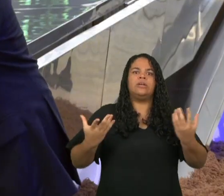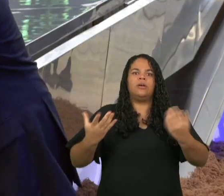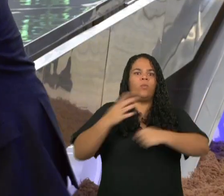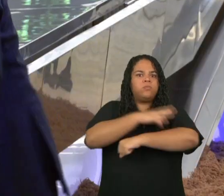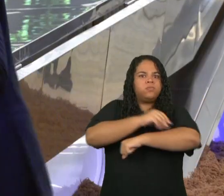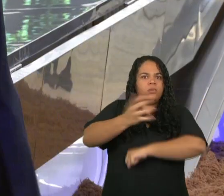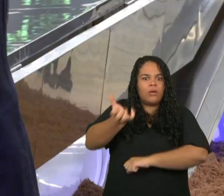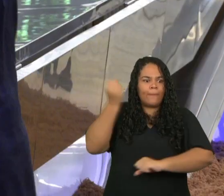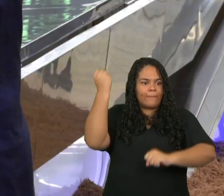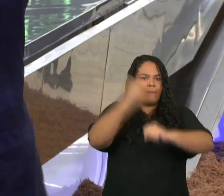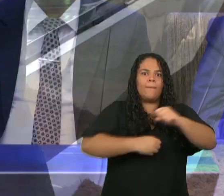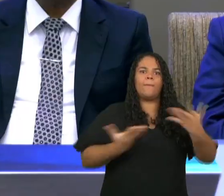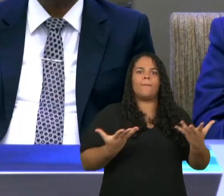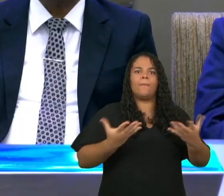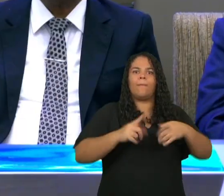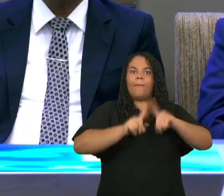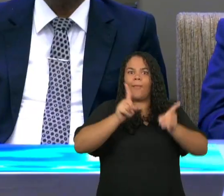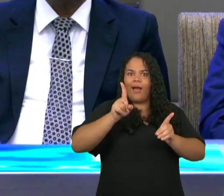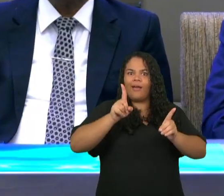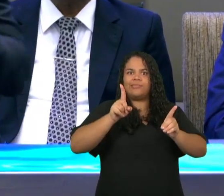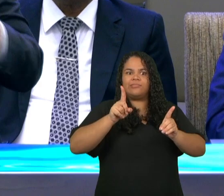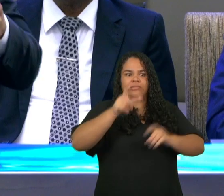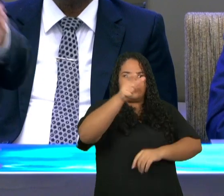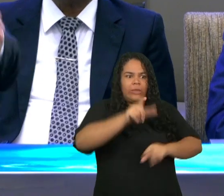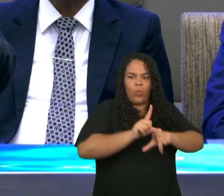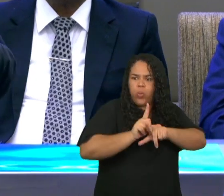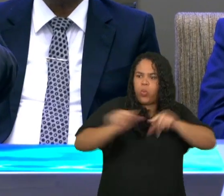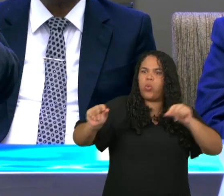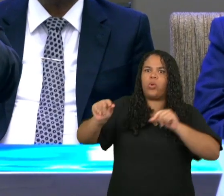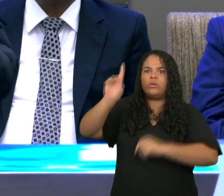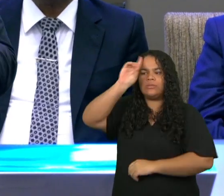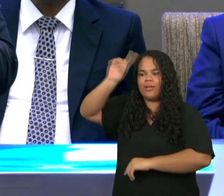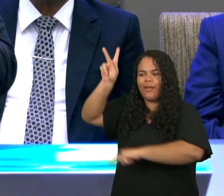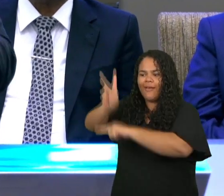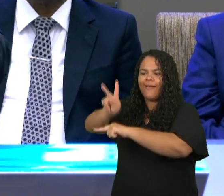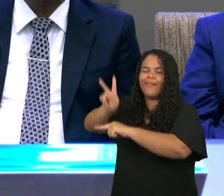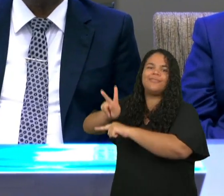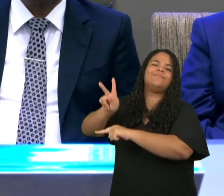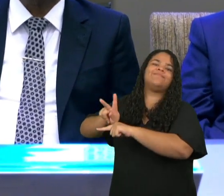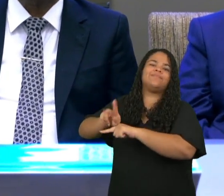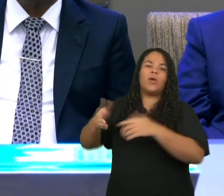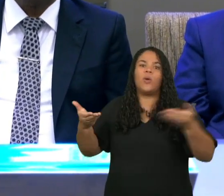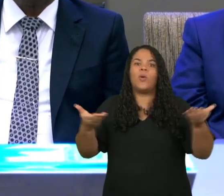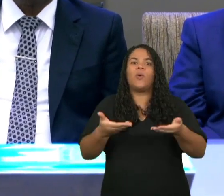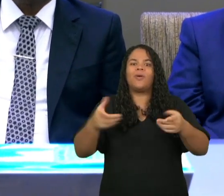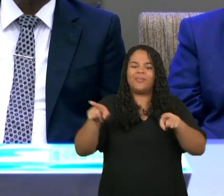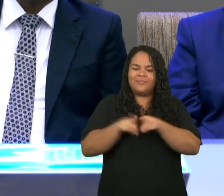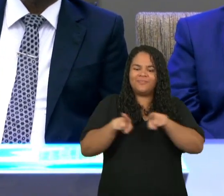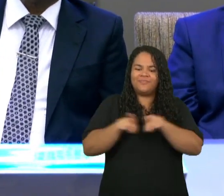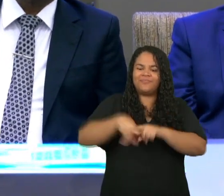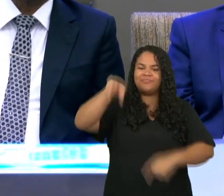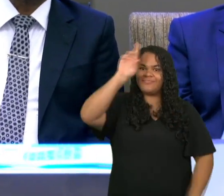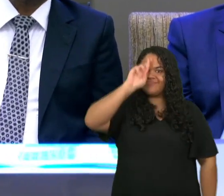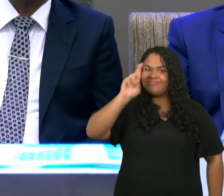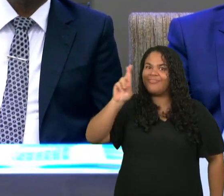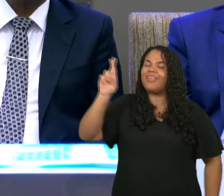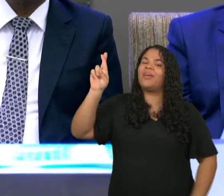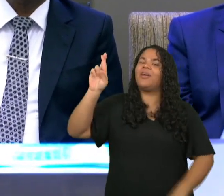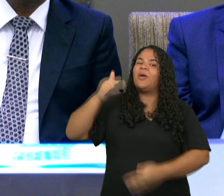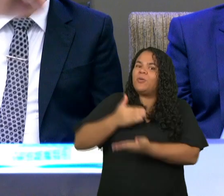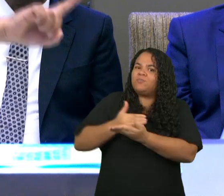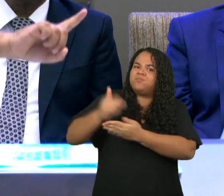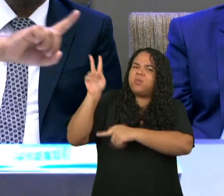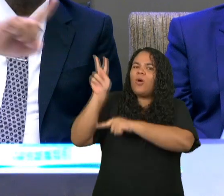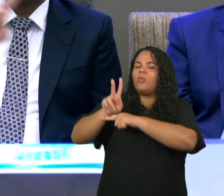preservar você. Deus está parando você neste congresso, dizendo: estou eu começando a intervir na tua